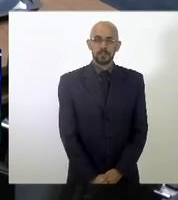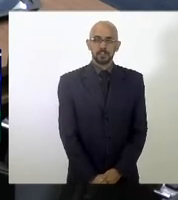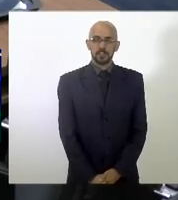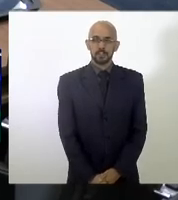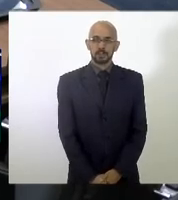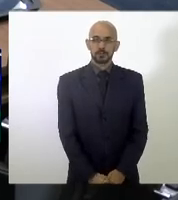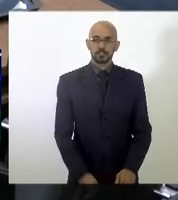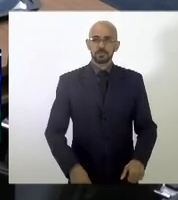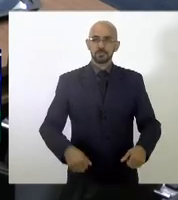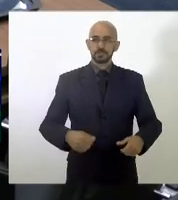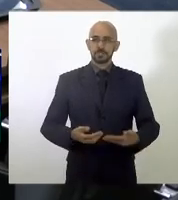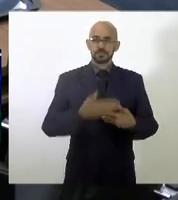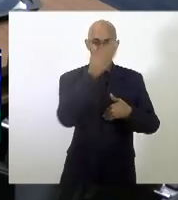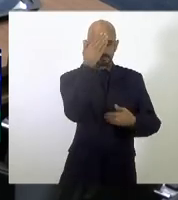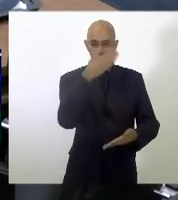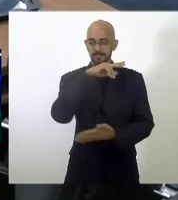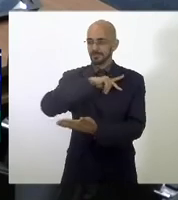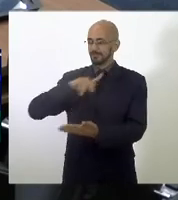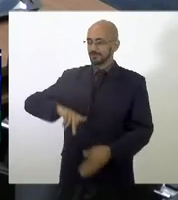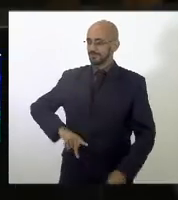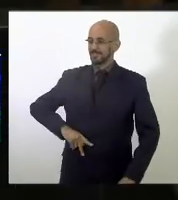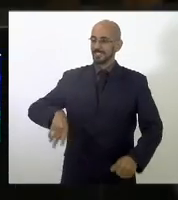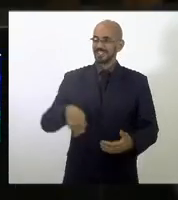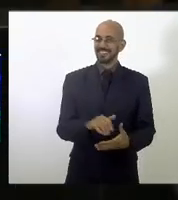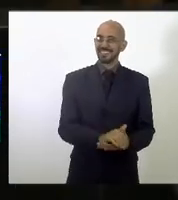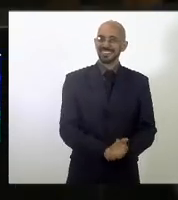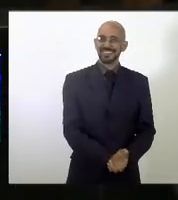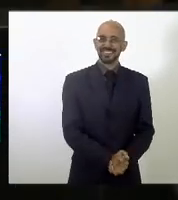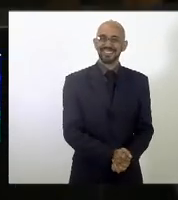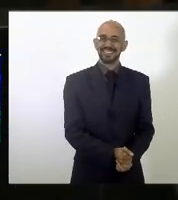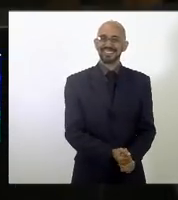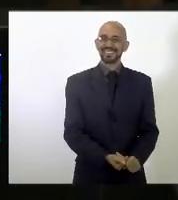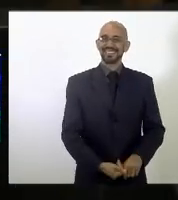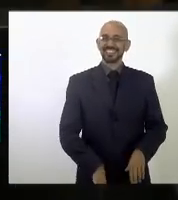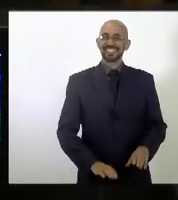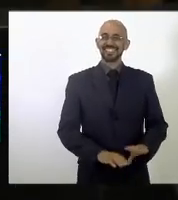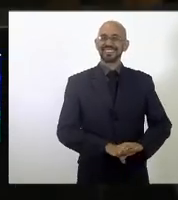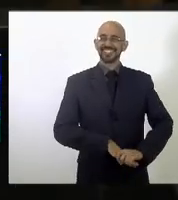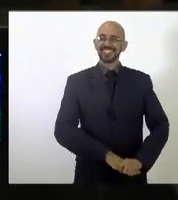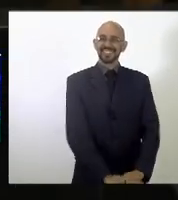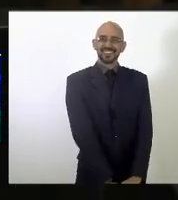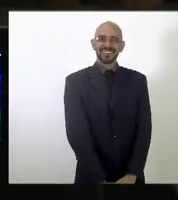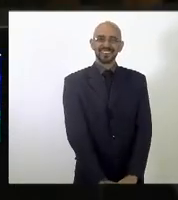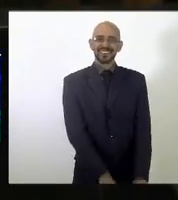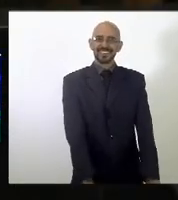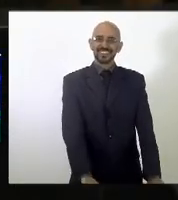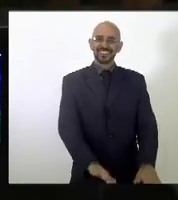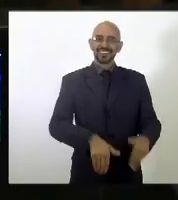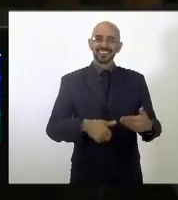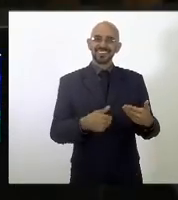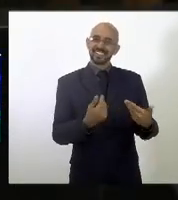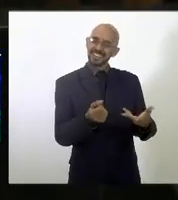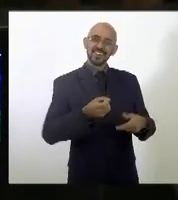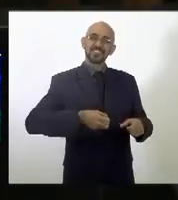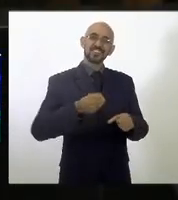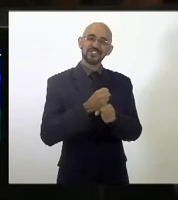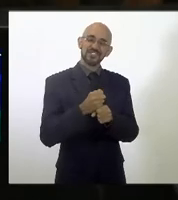Obrigado, presidente. É inegável que esse novo prédio traz um ar de inovação,